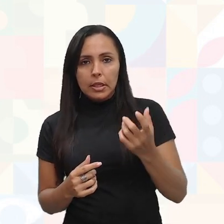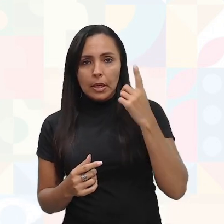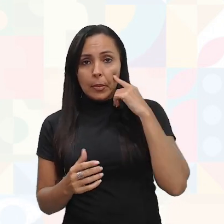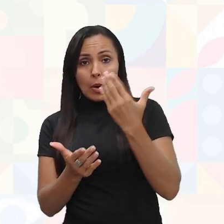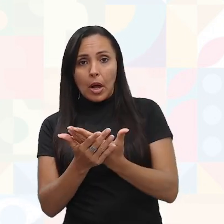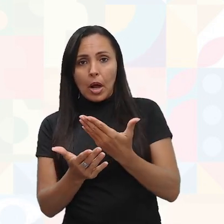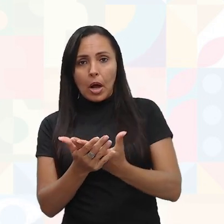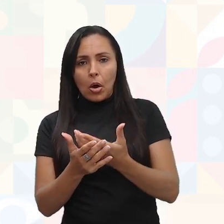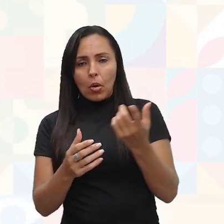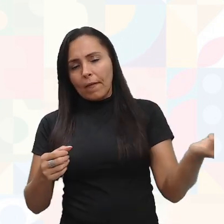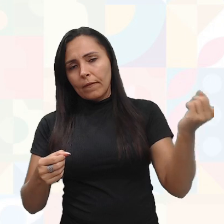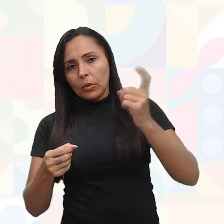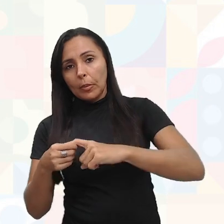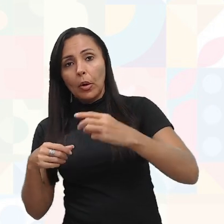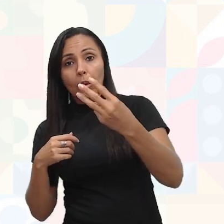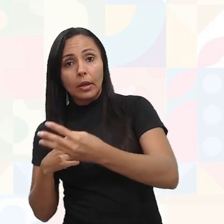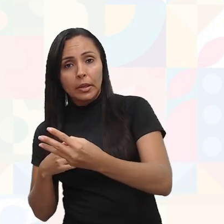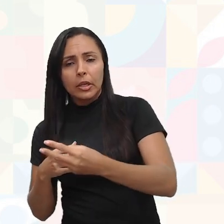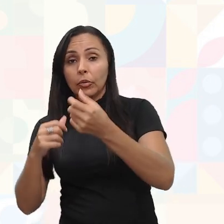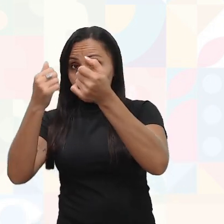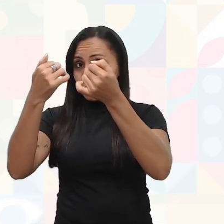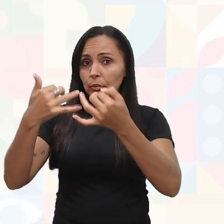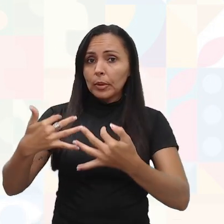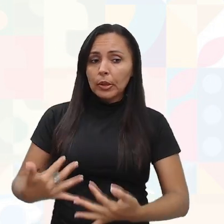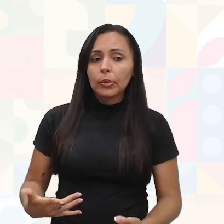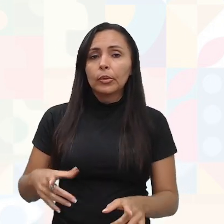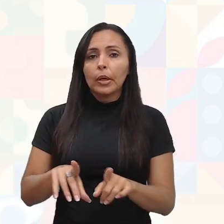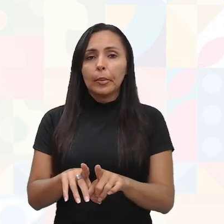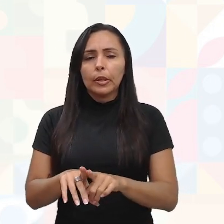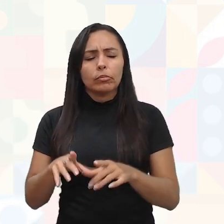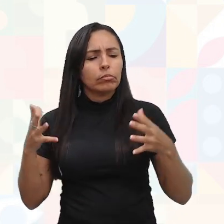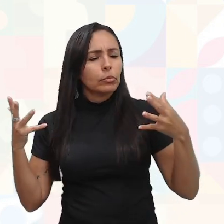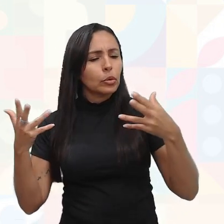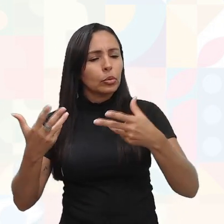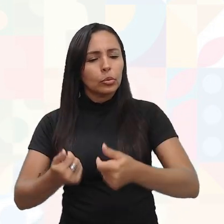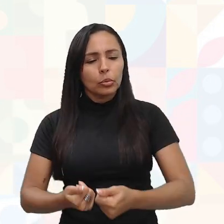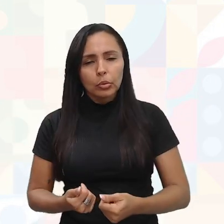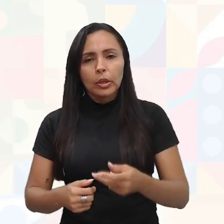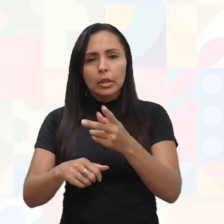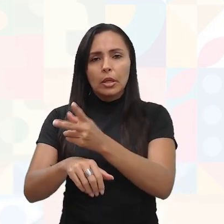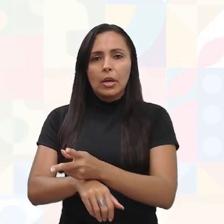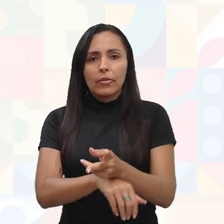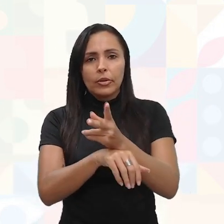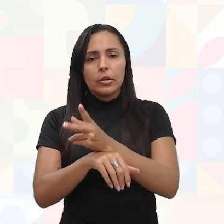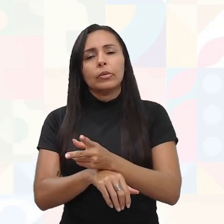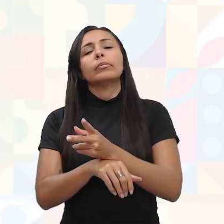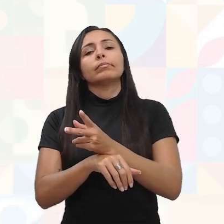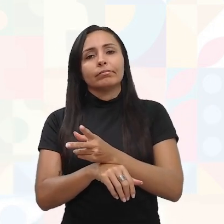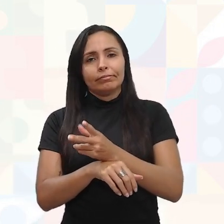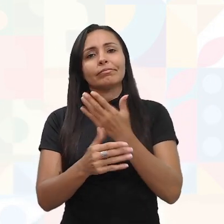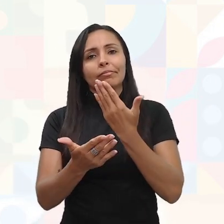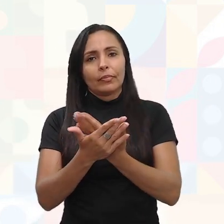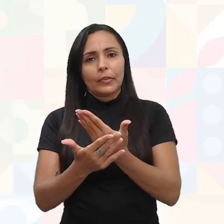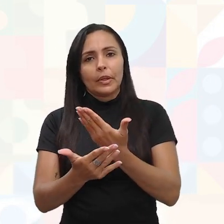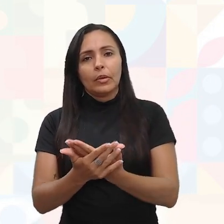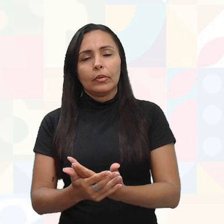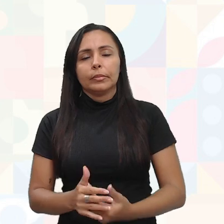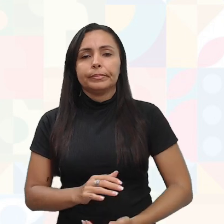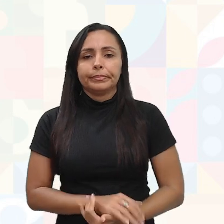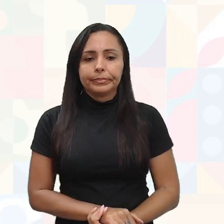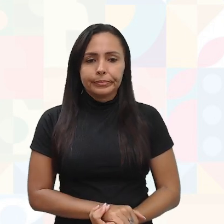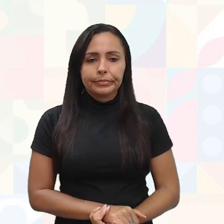3 novamente, é só dar uma chegada lá, dar uma lida, né? Tem as videoaulas gravadas também, você pode